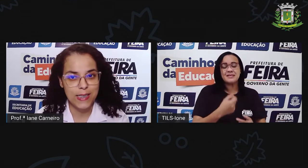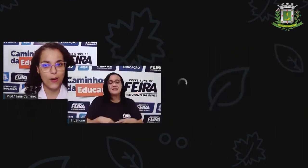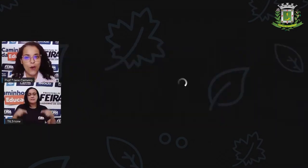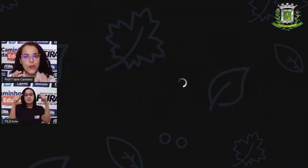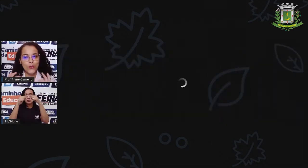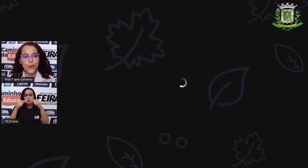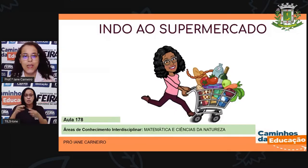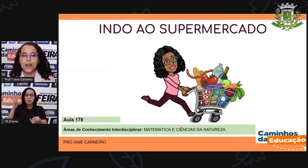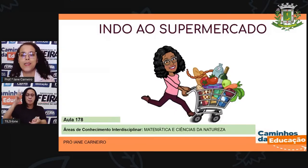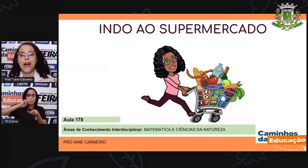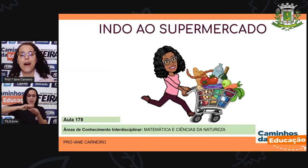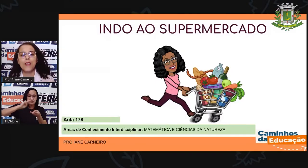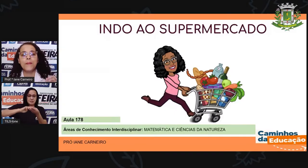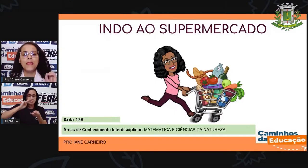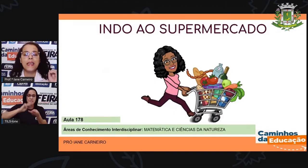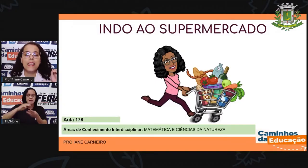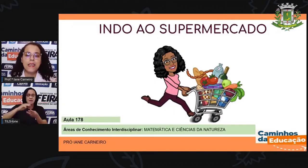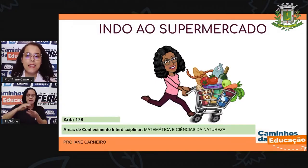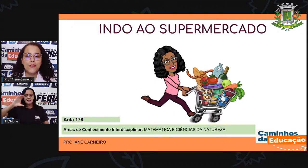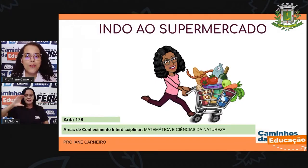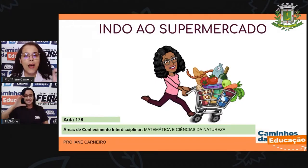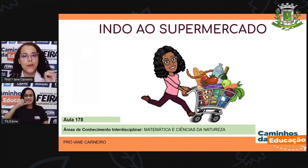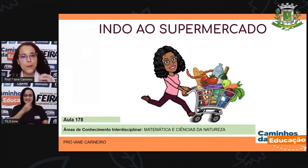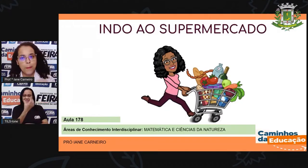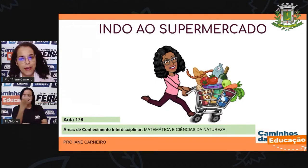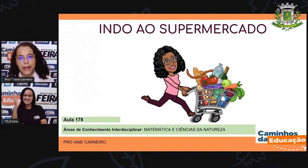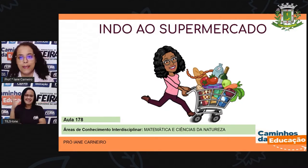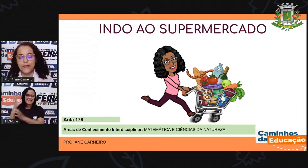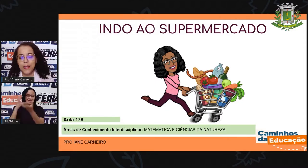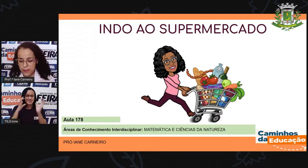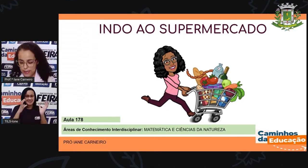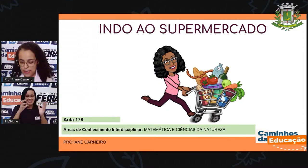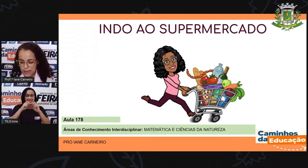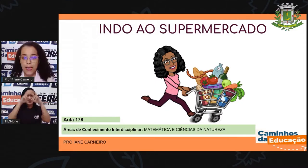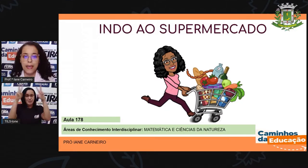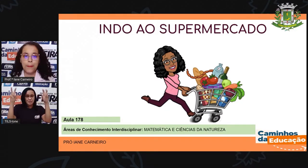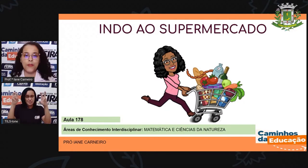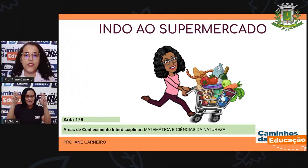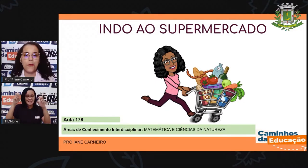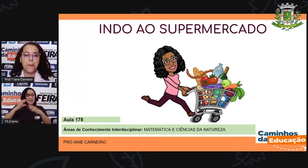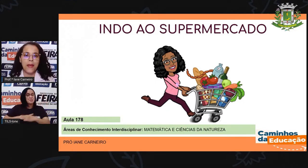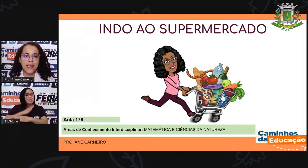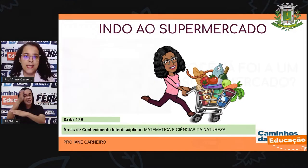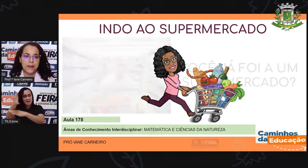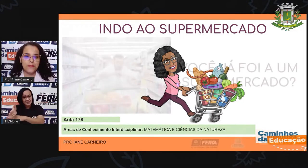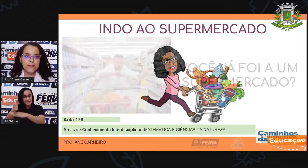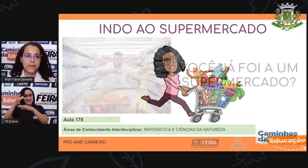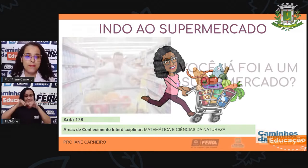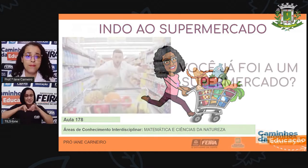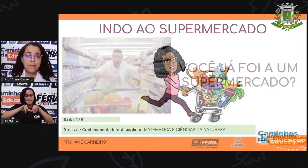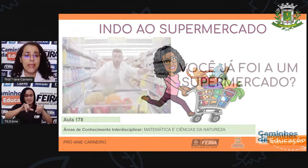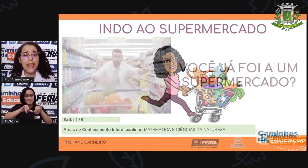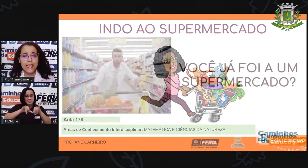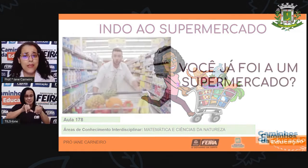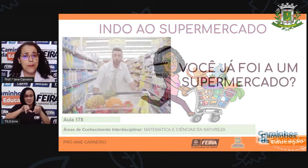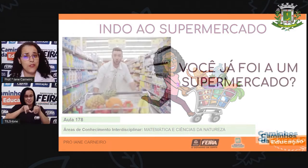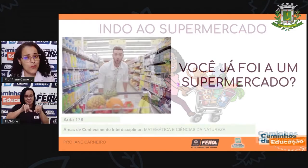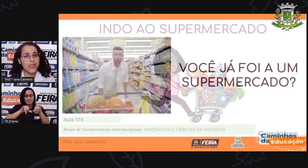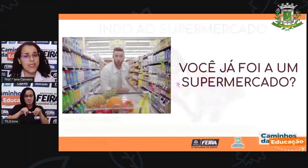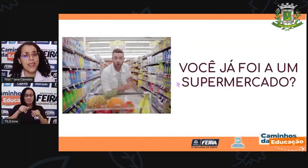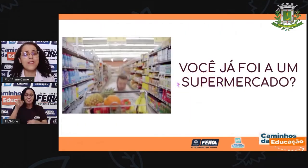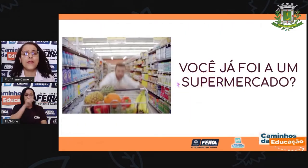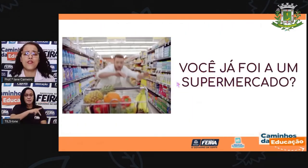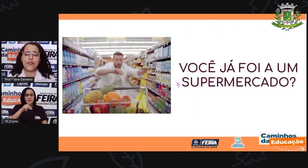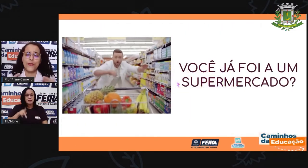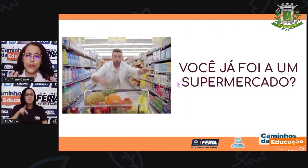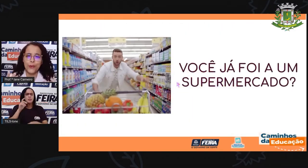natureza. Olha o nome da nossa aula indo ao supermercado, né? E aí a pró já começa querendo saber de